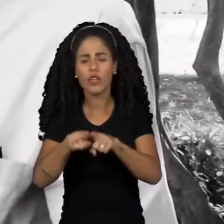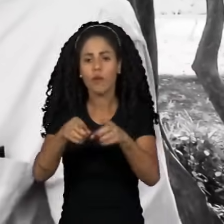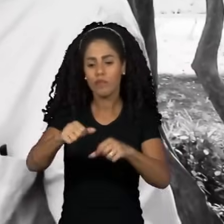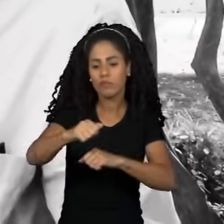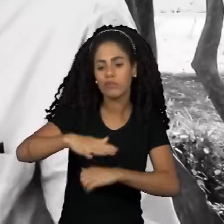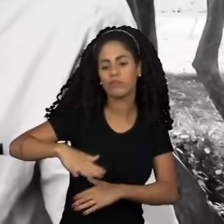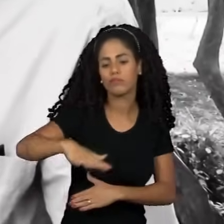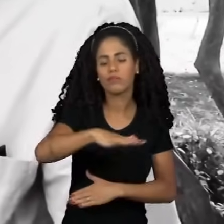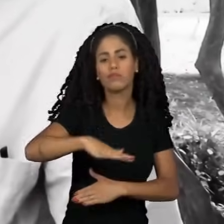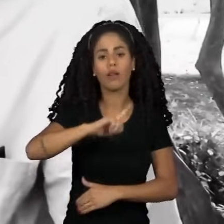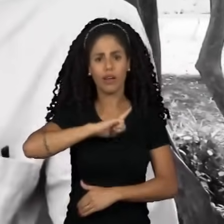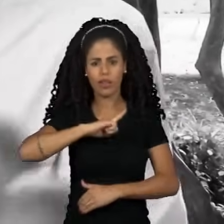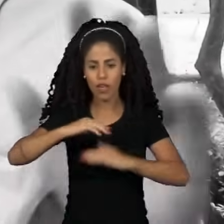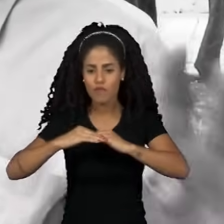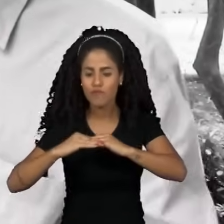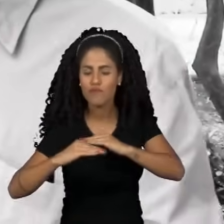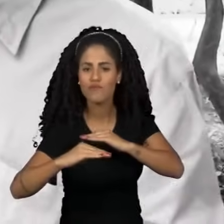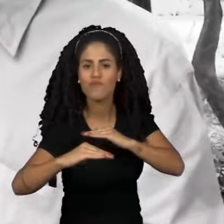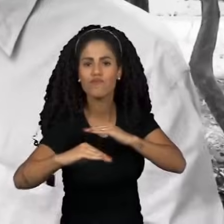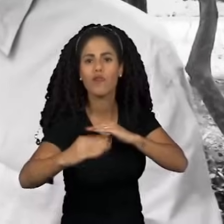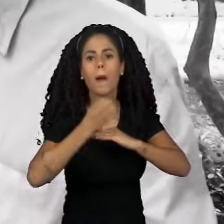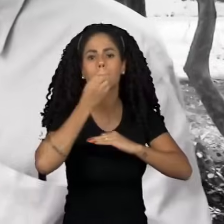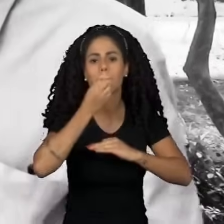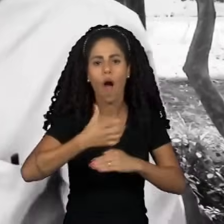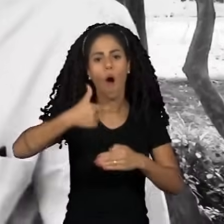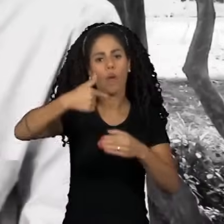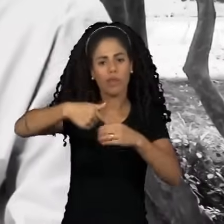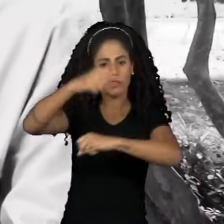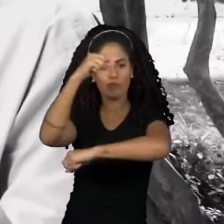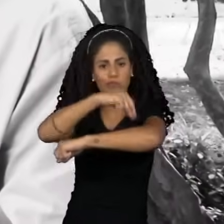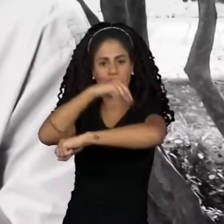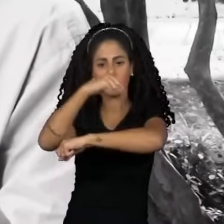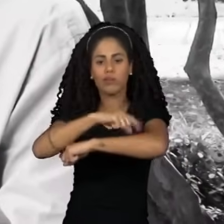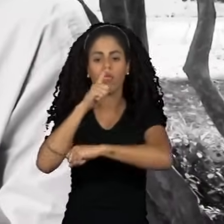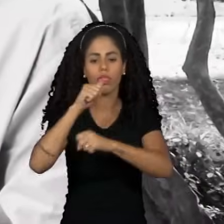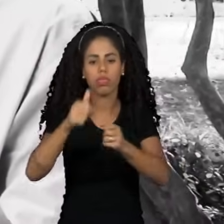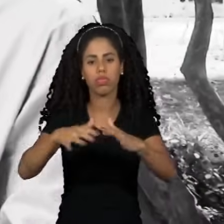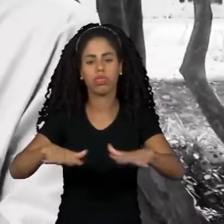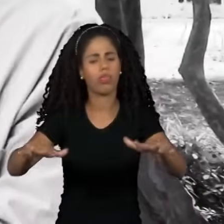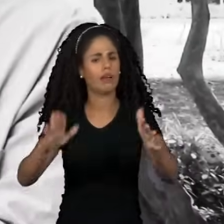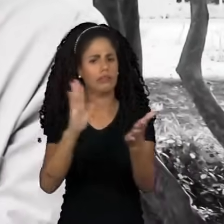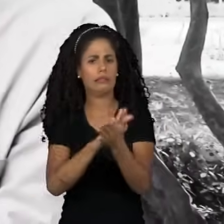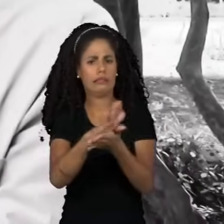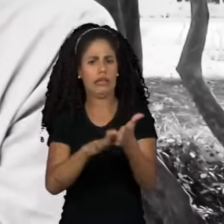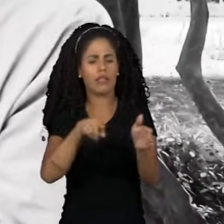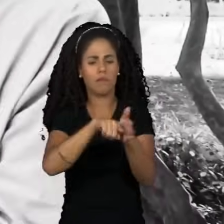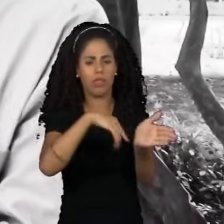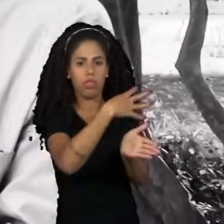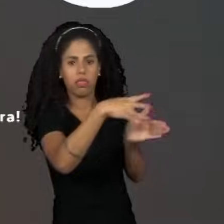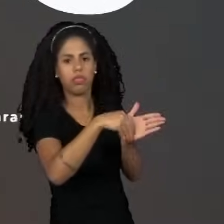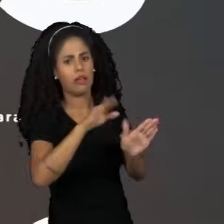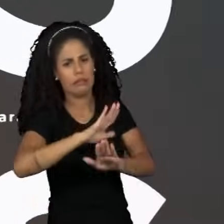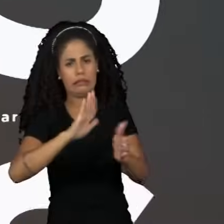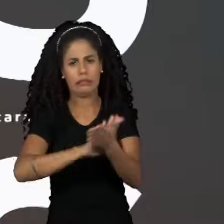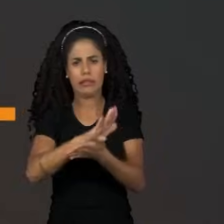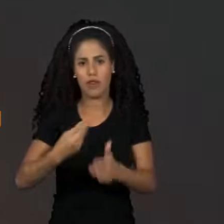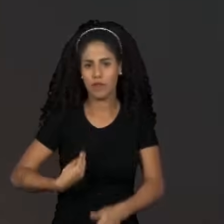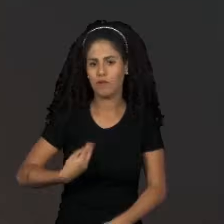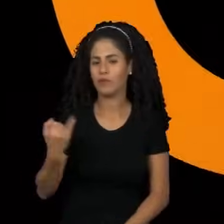não é o ferro no solo, nem o petróleo no mar, nem o petróleo no Amazonas, é a vida.